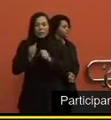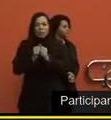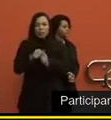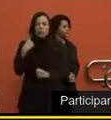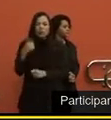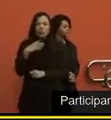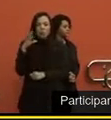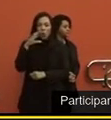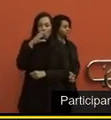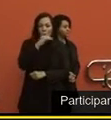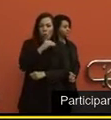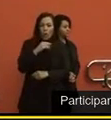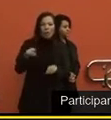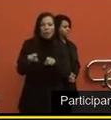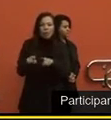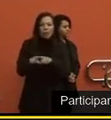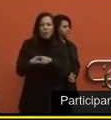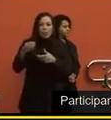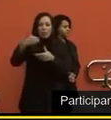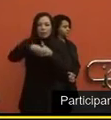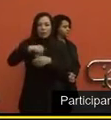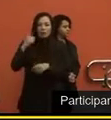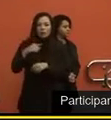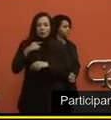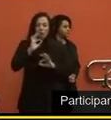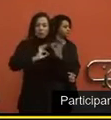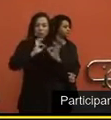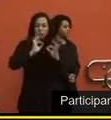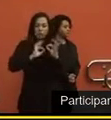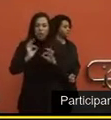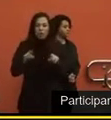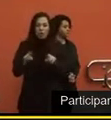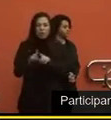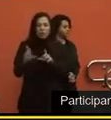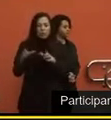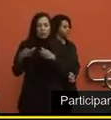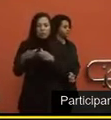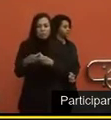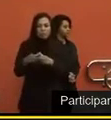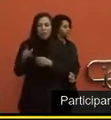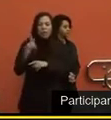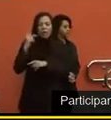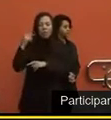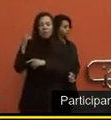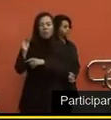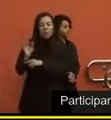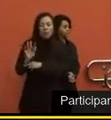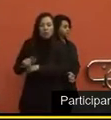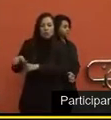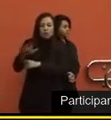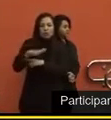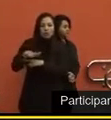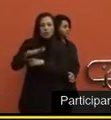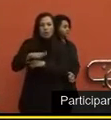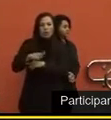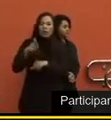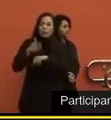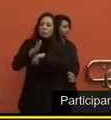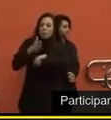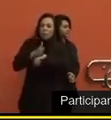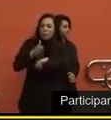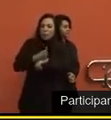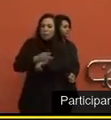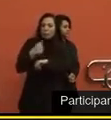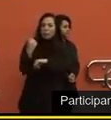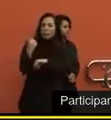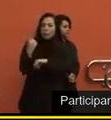concurso e teve integrantes também na nossa banca. Mesma coisa, Procurador-Geral do Estado, Bruno Dubê, pela participação